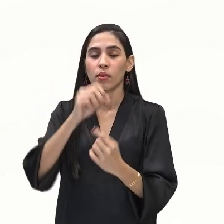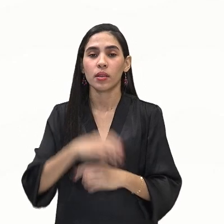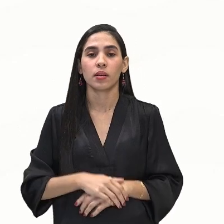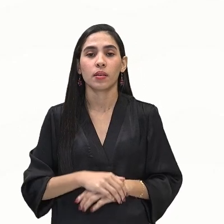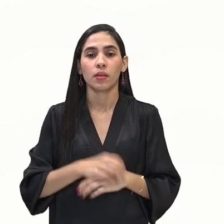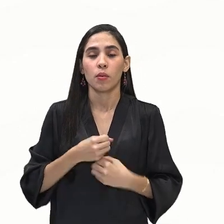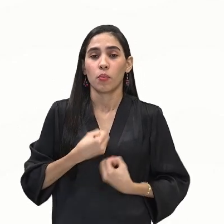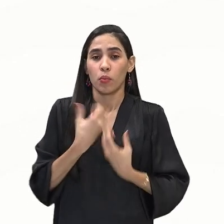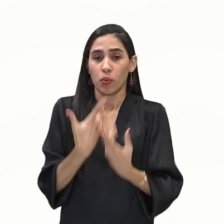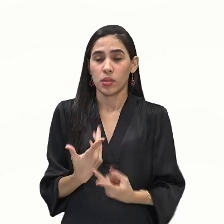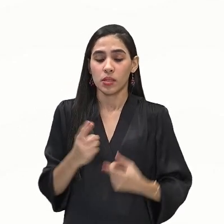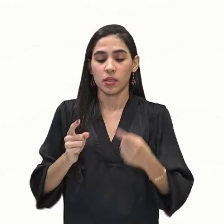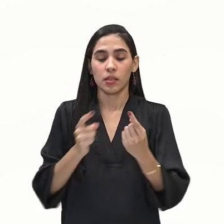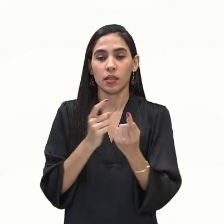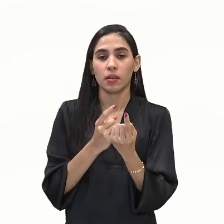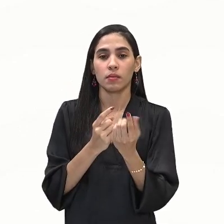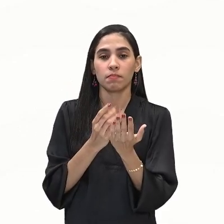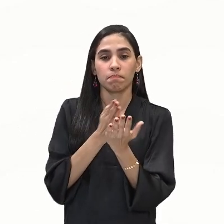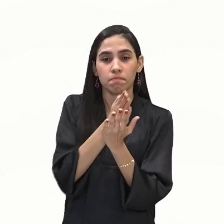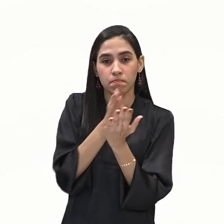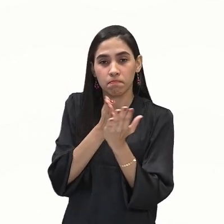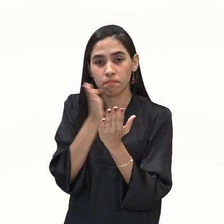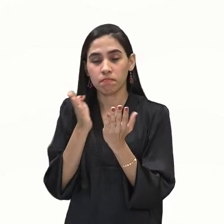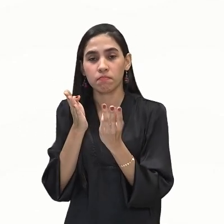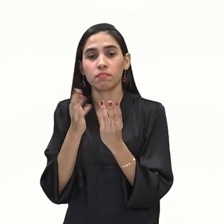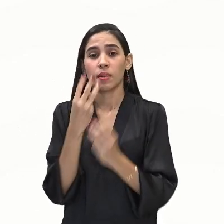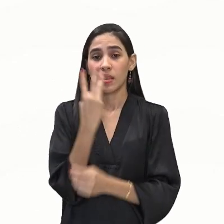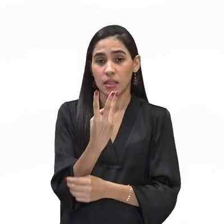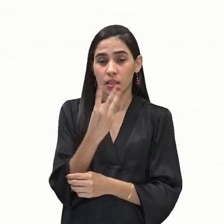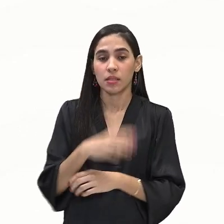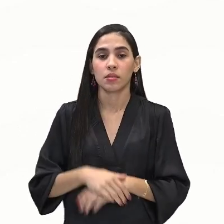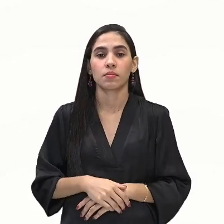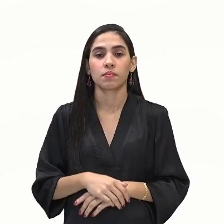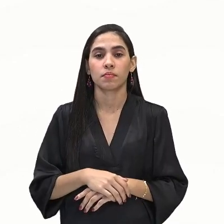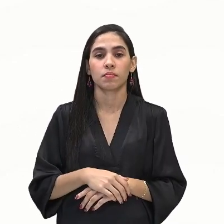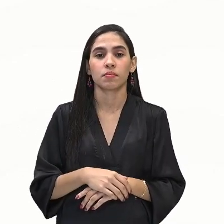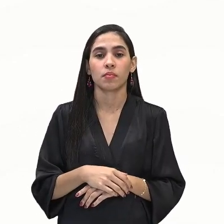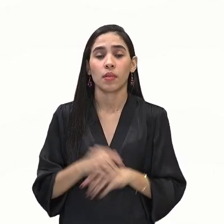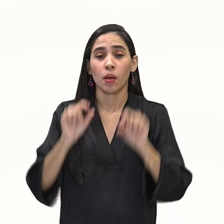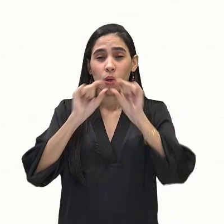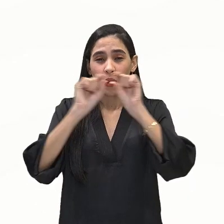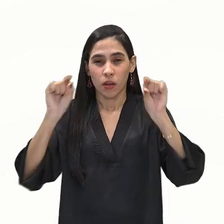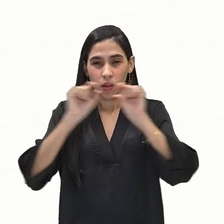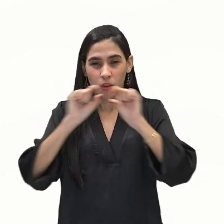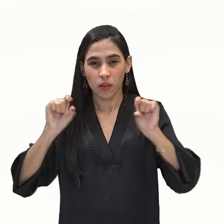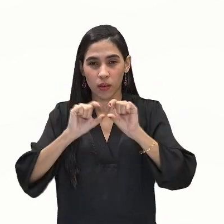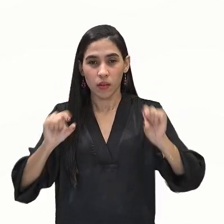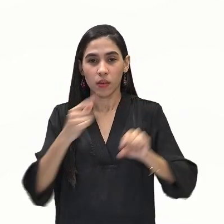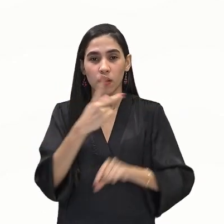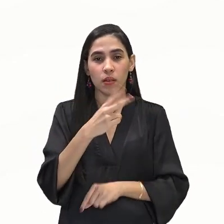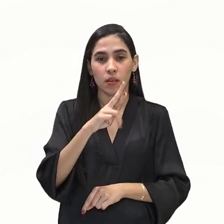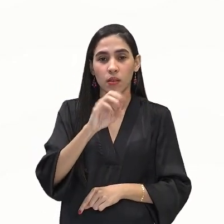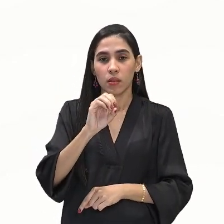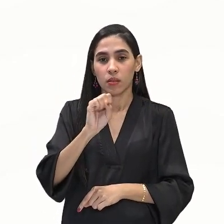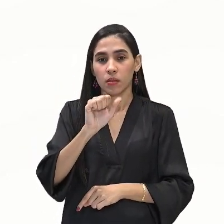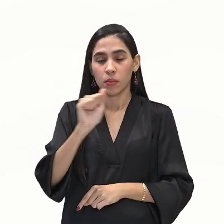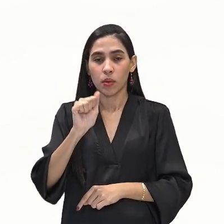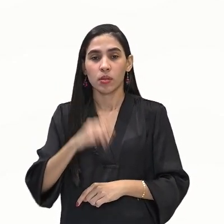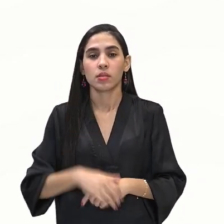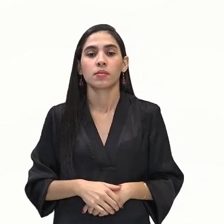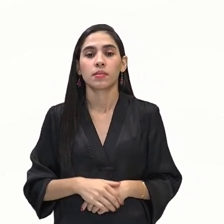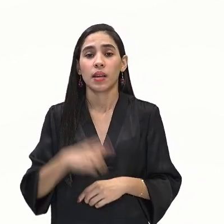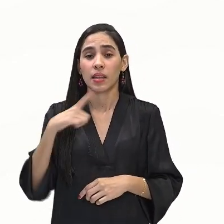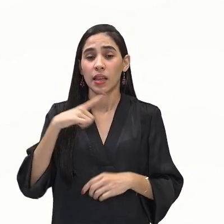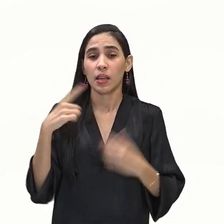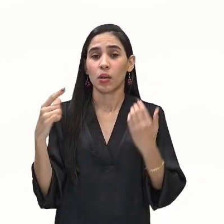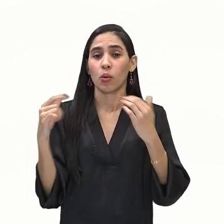poesia em 3 vertentes diferentes, né? Na prosa, que vai ser separada em 4 tipos, nós temos a prosa